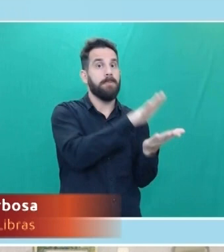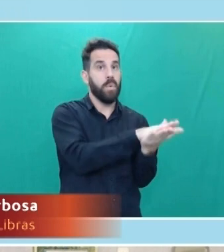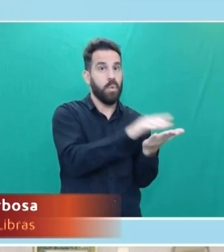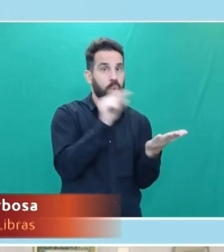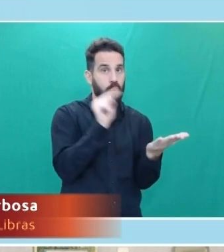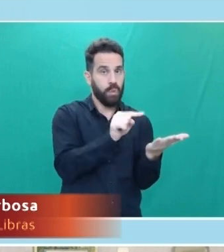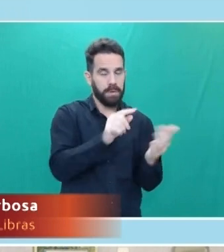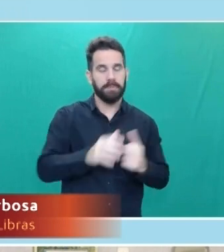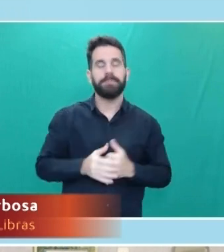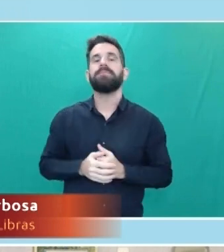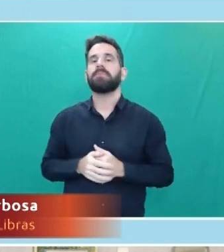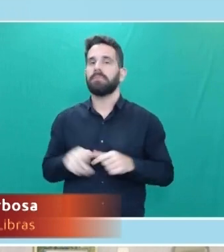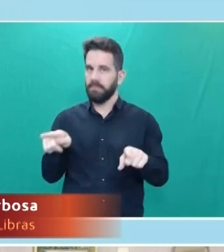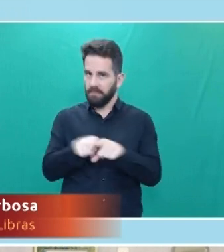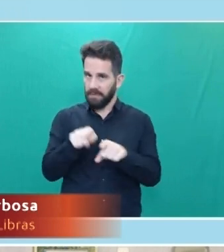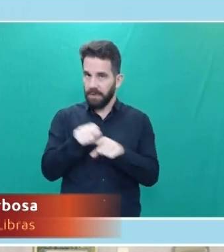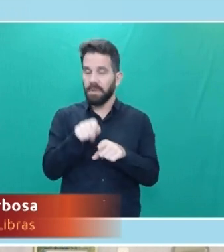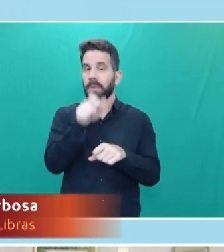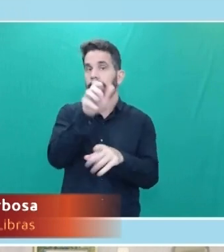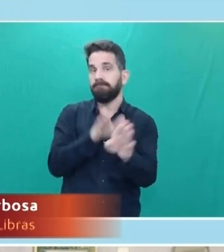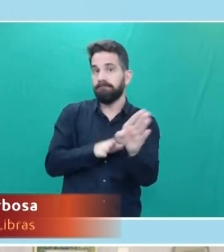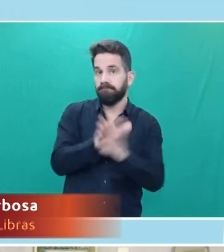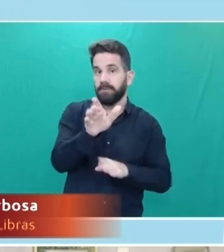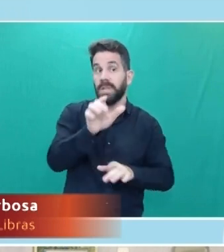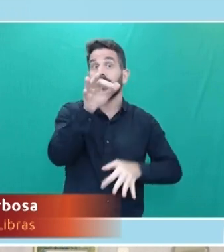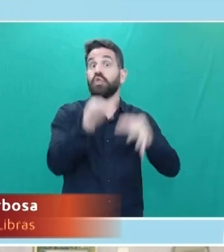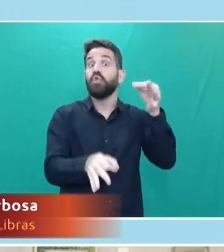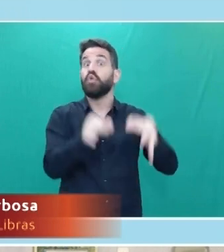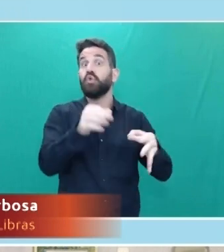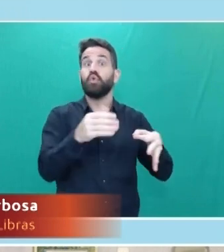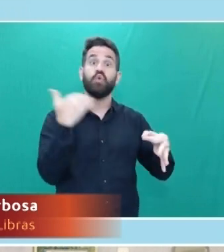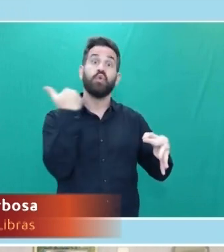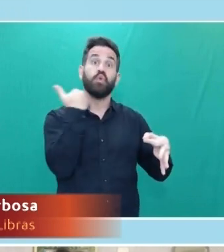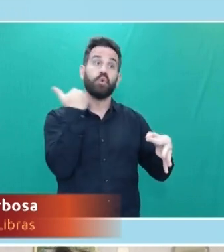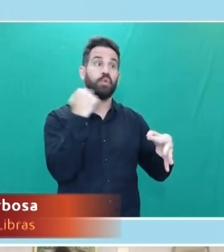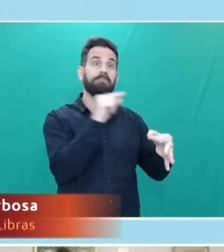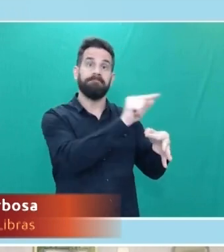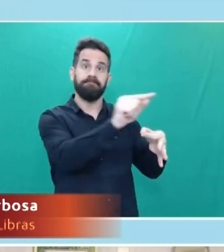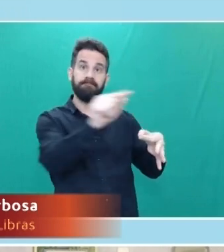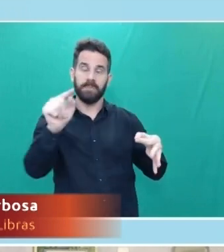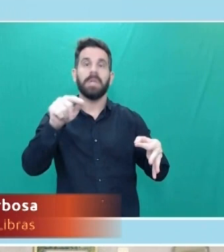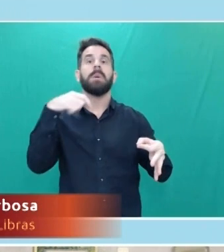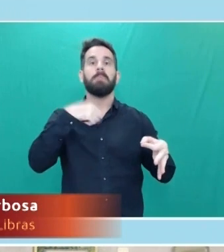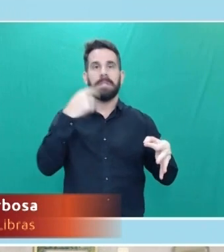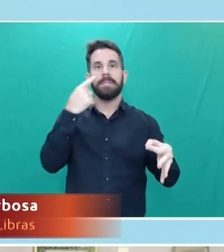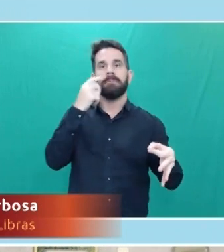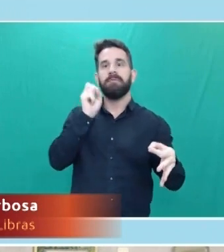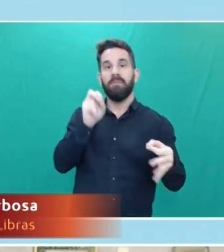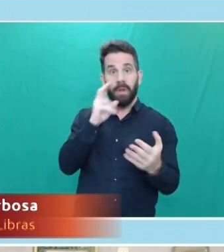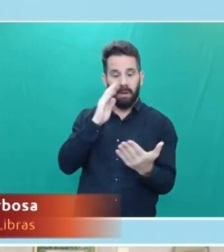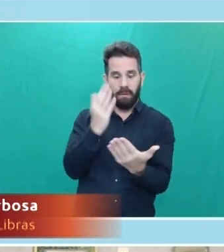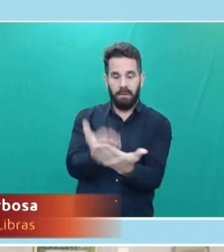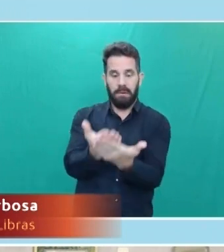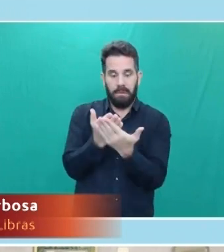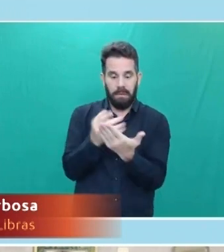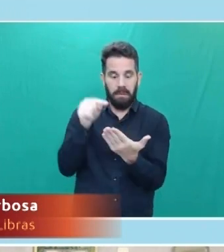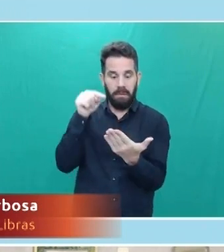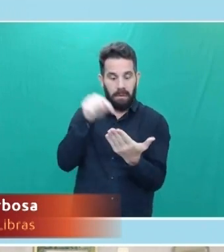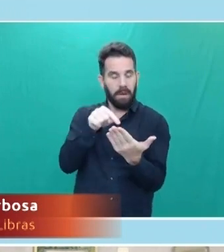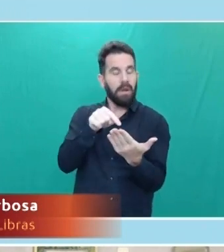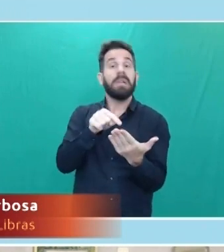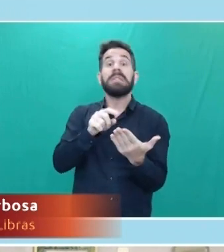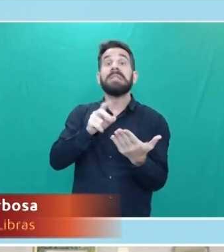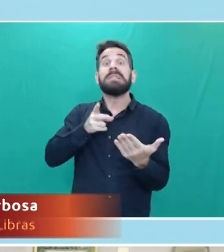claro ao juiz, no sentido de que ele deve interpretar como discriminatória